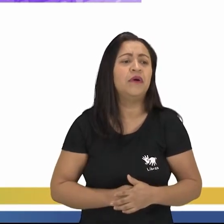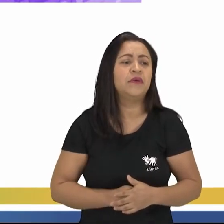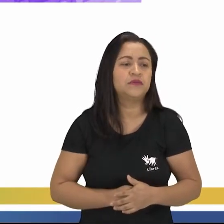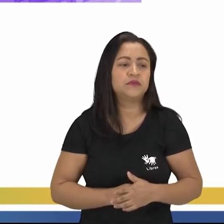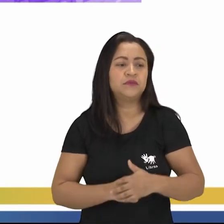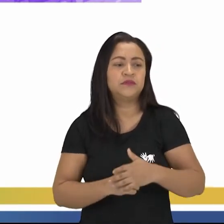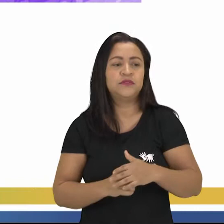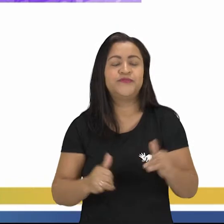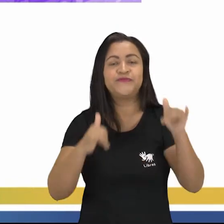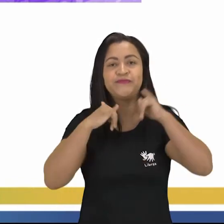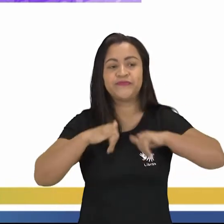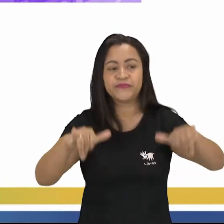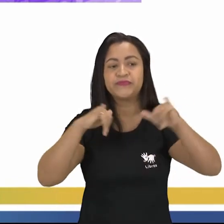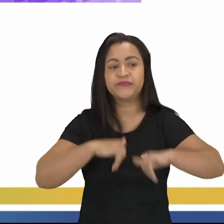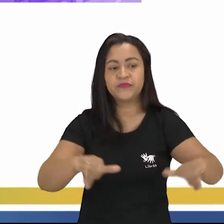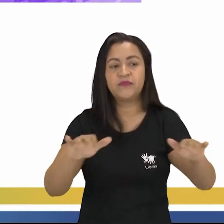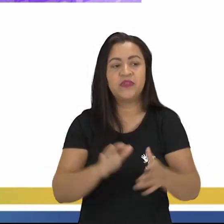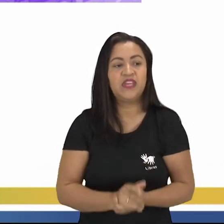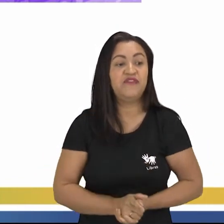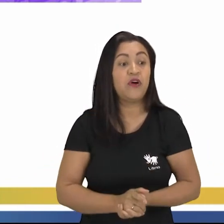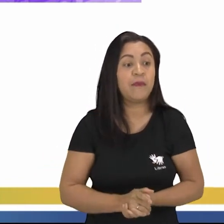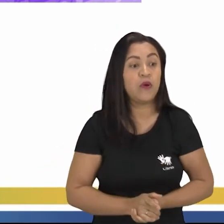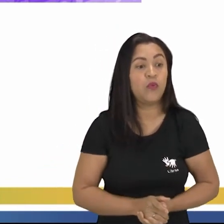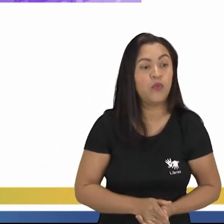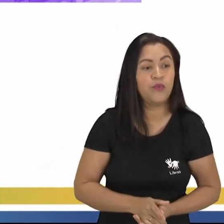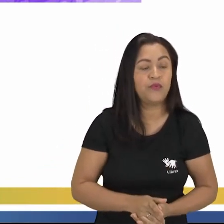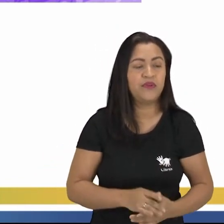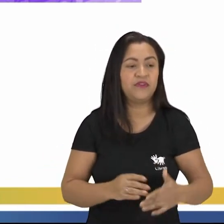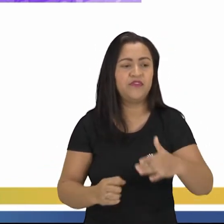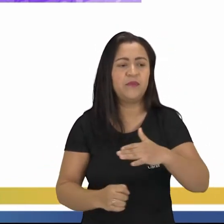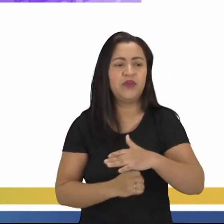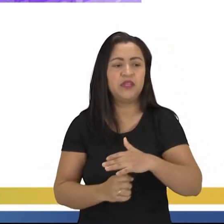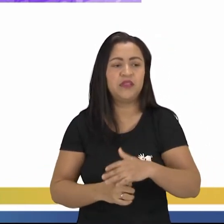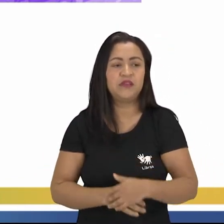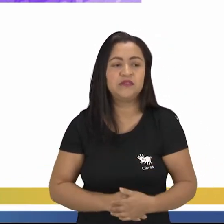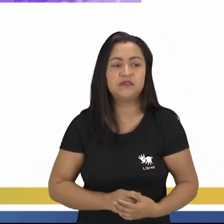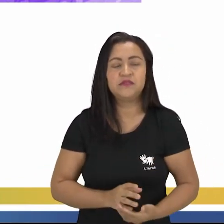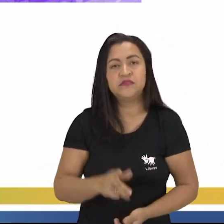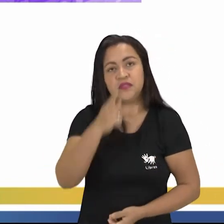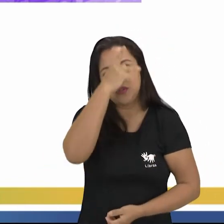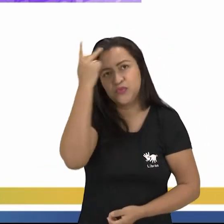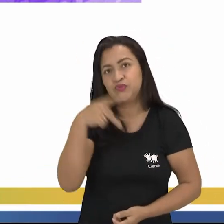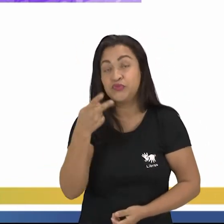was you, I wouldn't do that, seria a forma coloquial, que as pessoas falam no dia a dia,